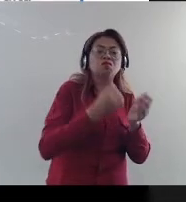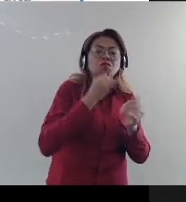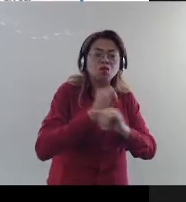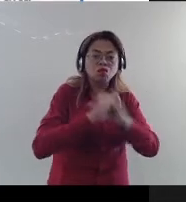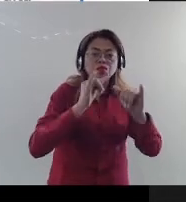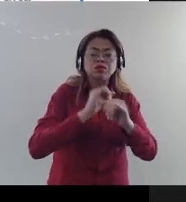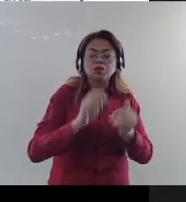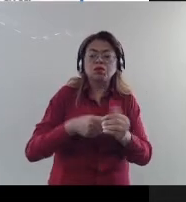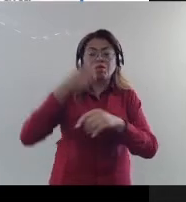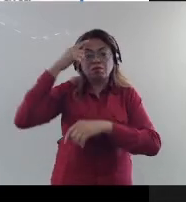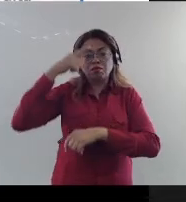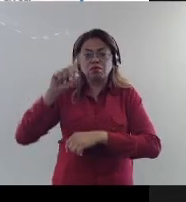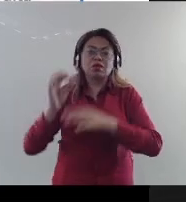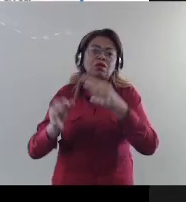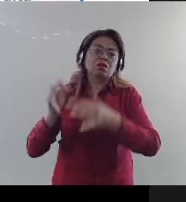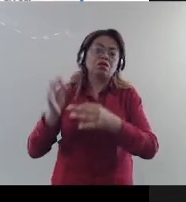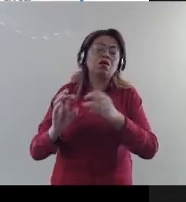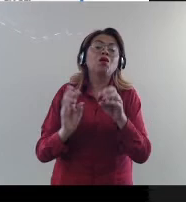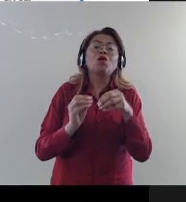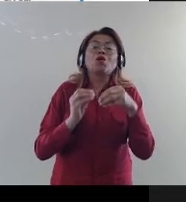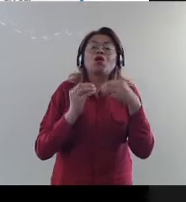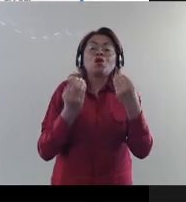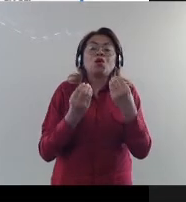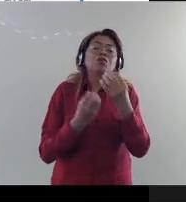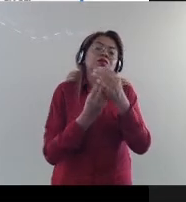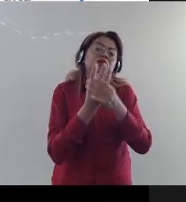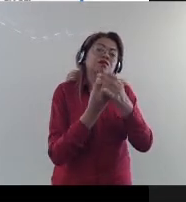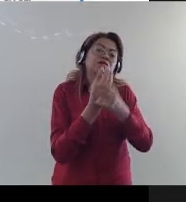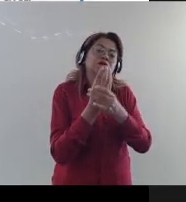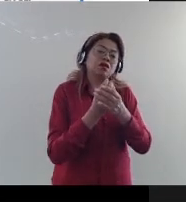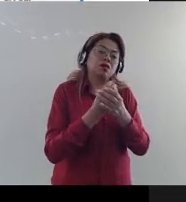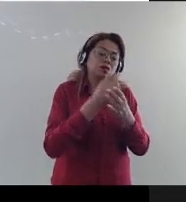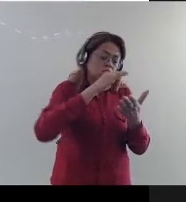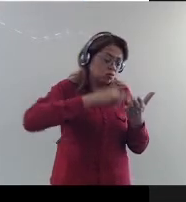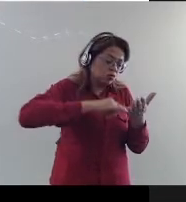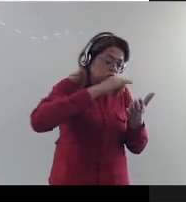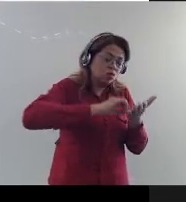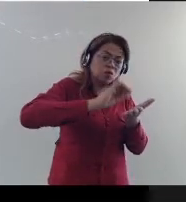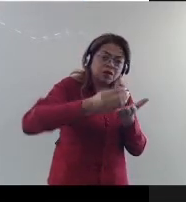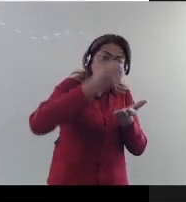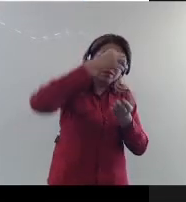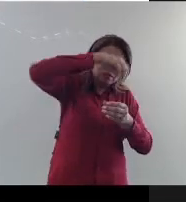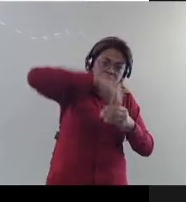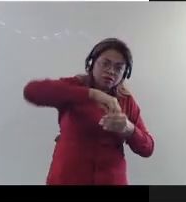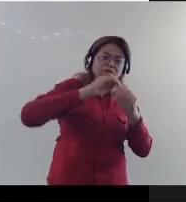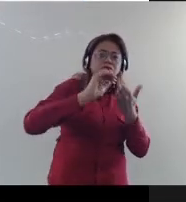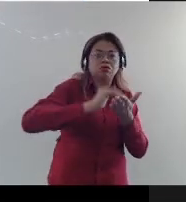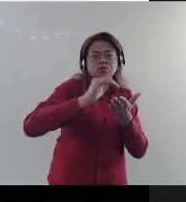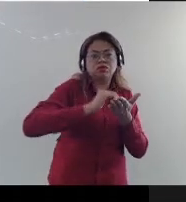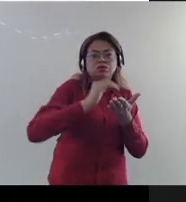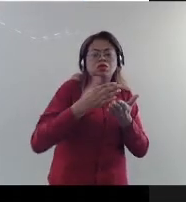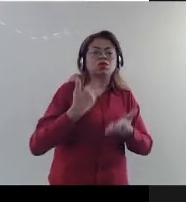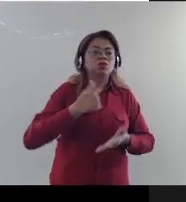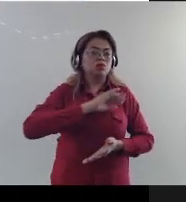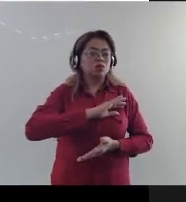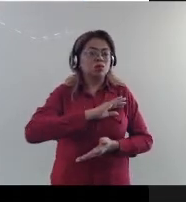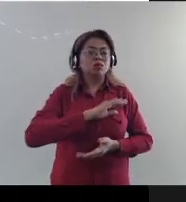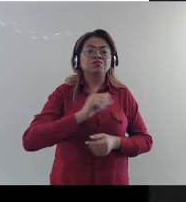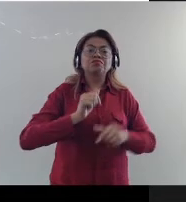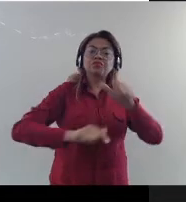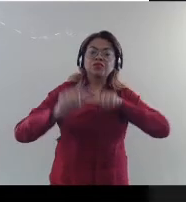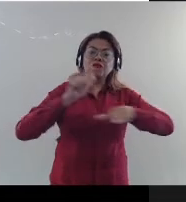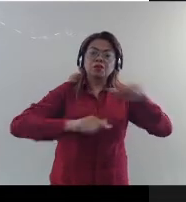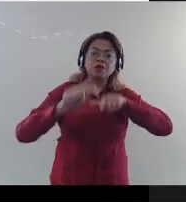esses documentos baseado nessa árvore de problemas do próprio escritório, né? Então, a gente trabalha na digitalização